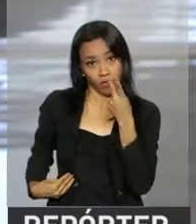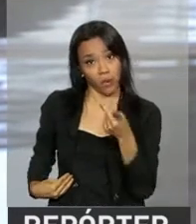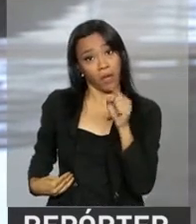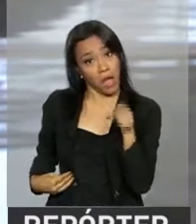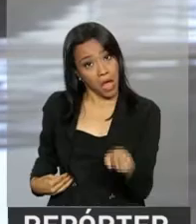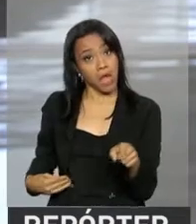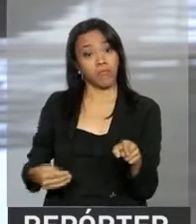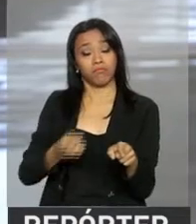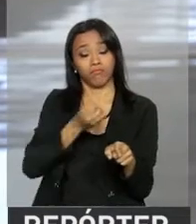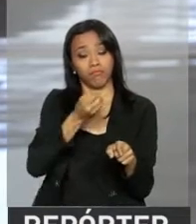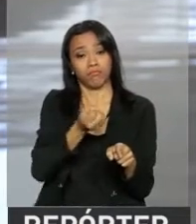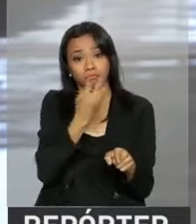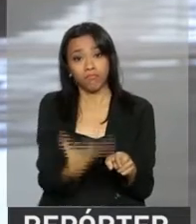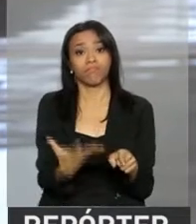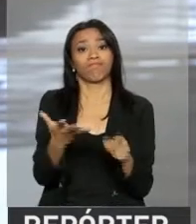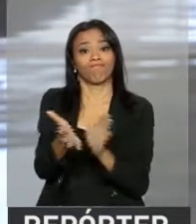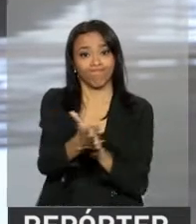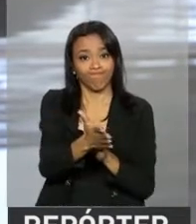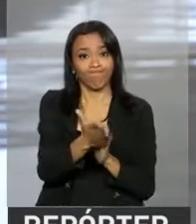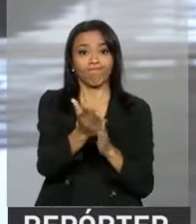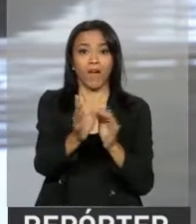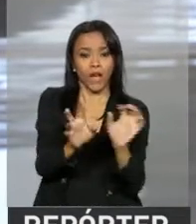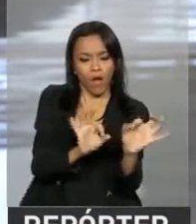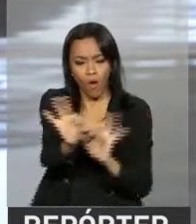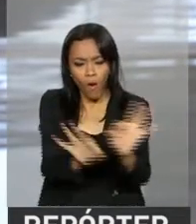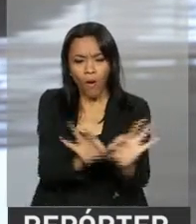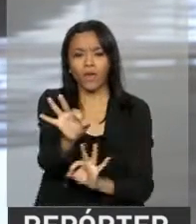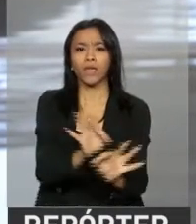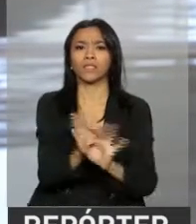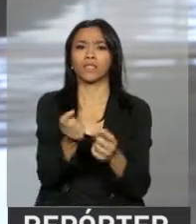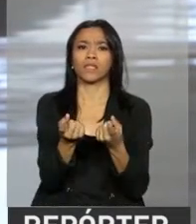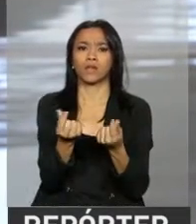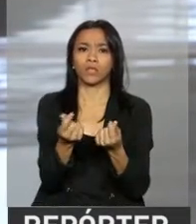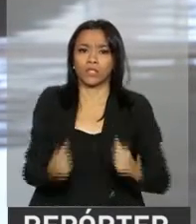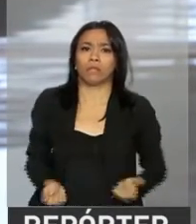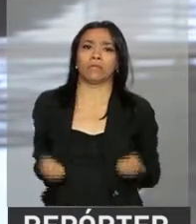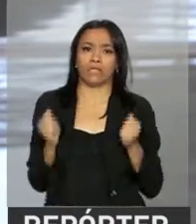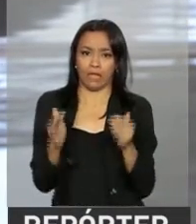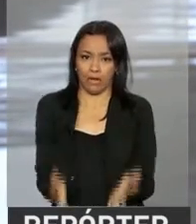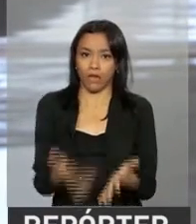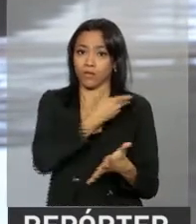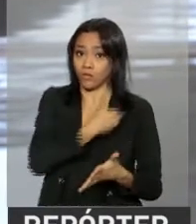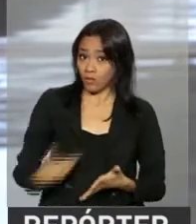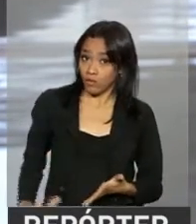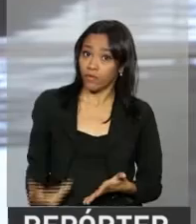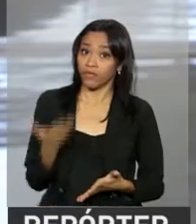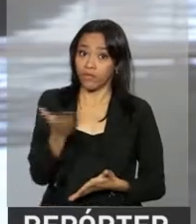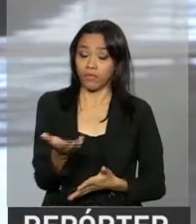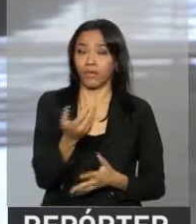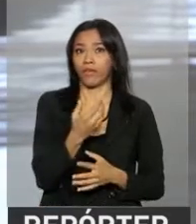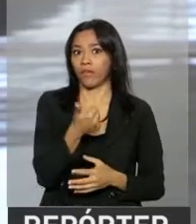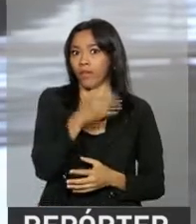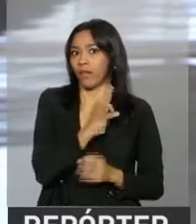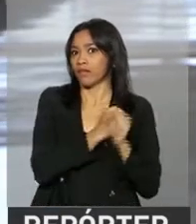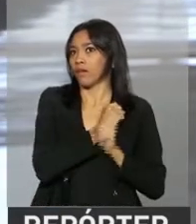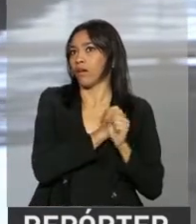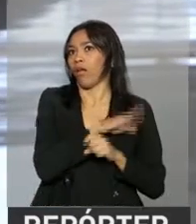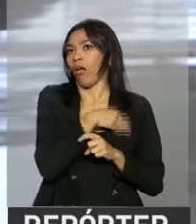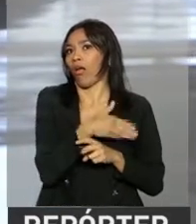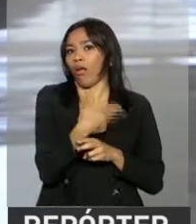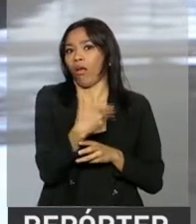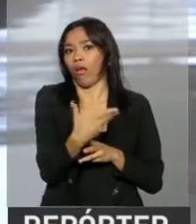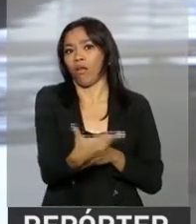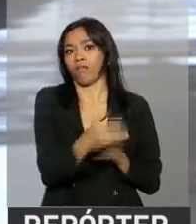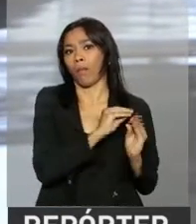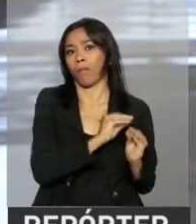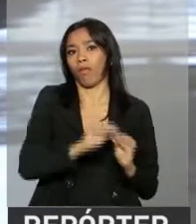concreto no ajuste estrutural das despesas das despesas brasileiras em décadas henrique meirelles destacou